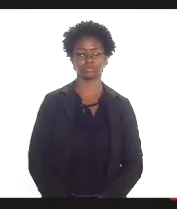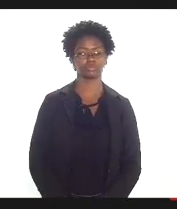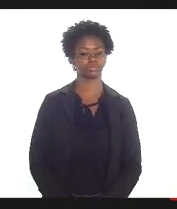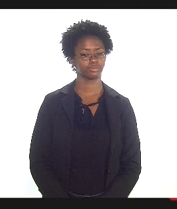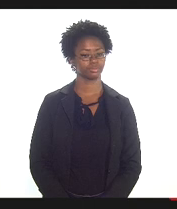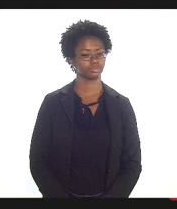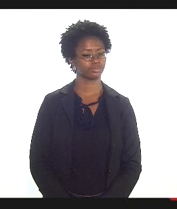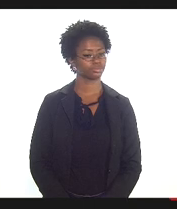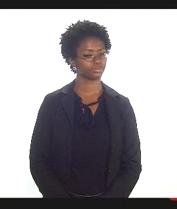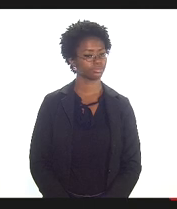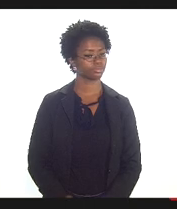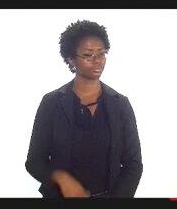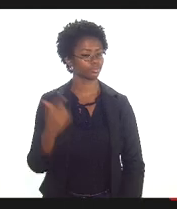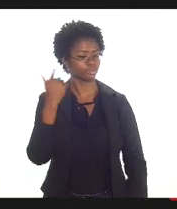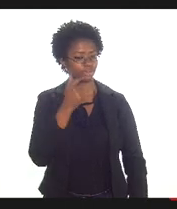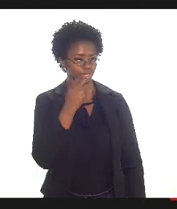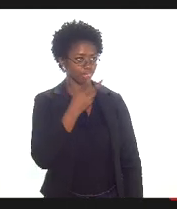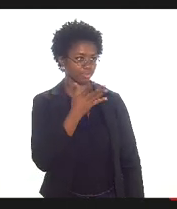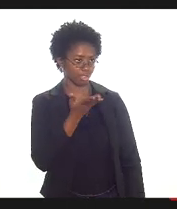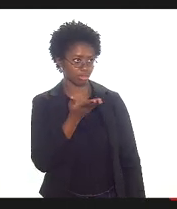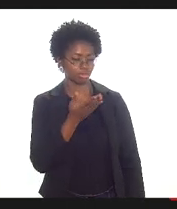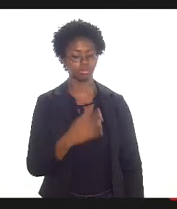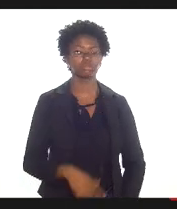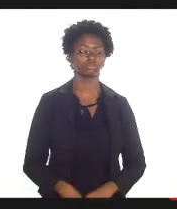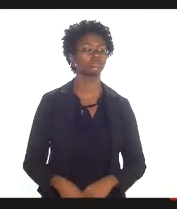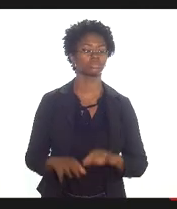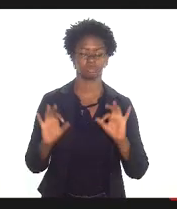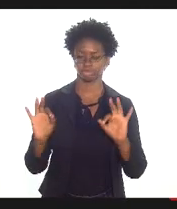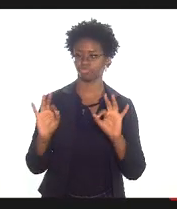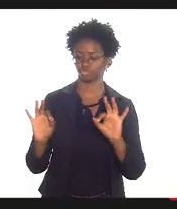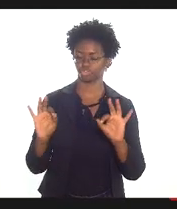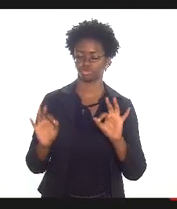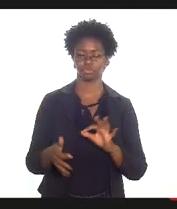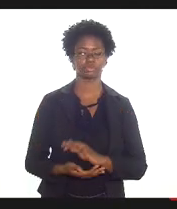Estão conseguindo ver minha tela? Perfeitamente.